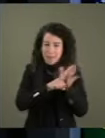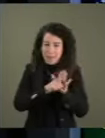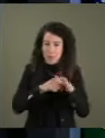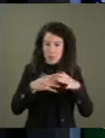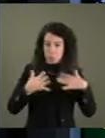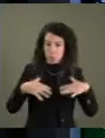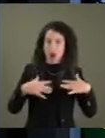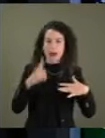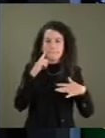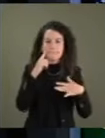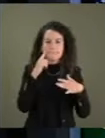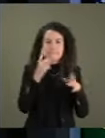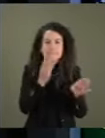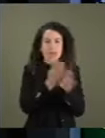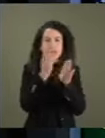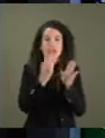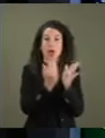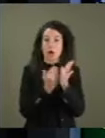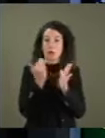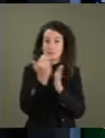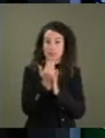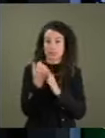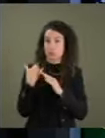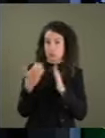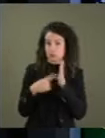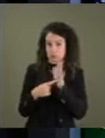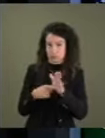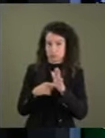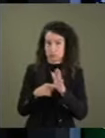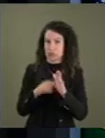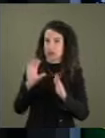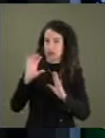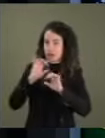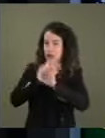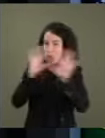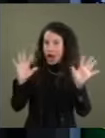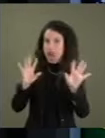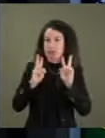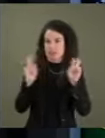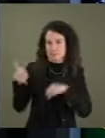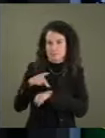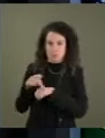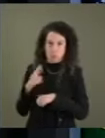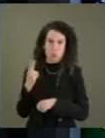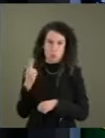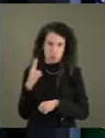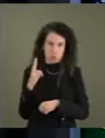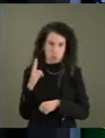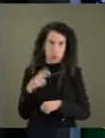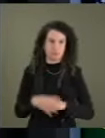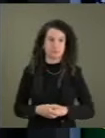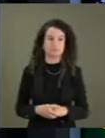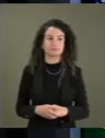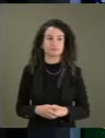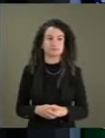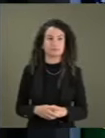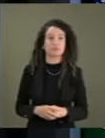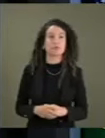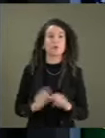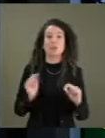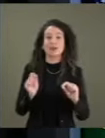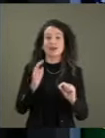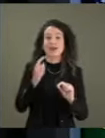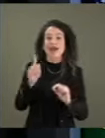aumento, que eu quero deixar muito claro com relação ao Uruguai, que o tráfico